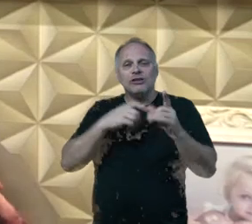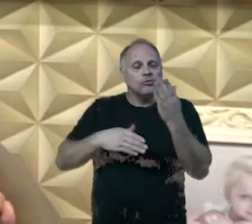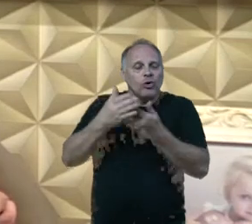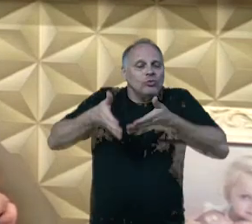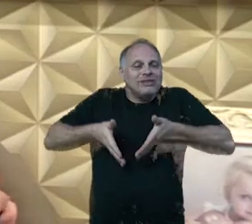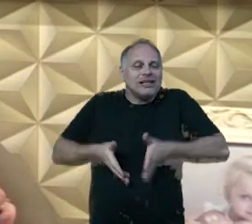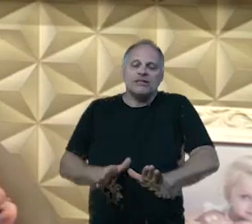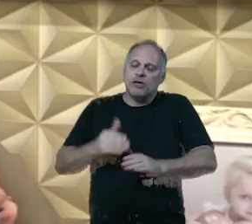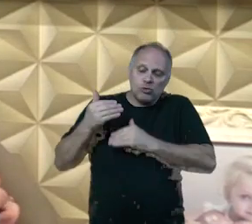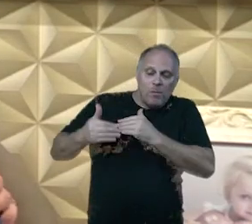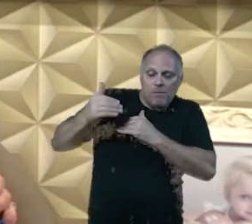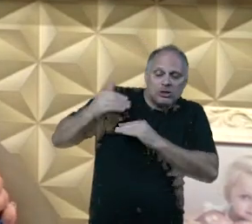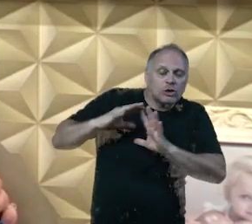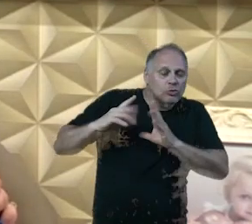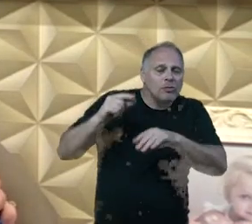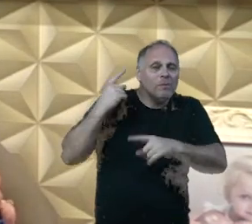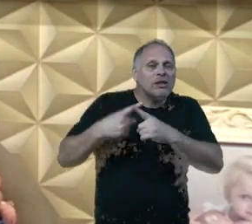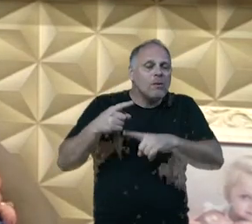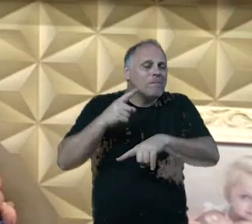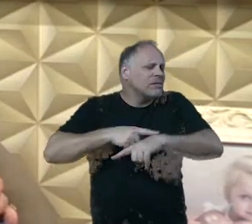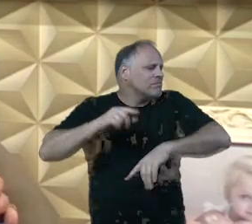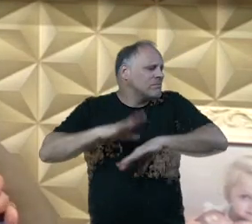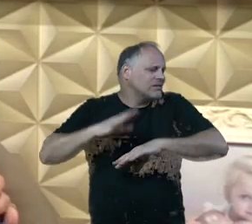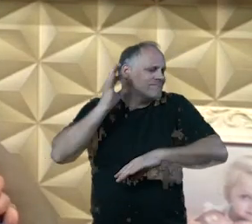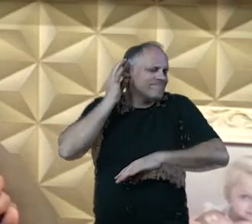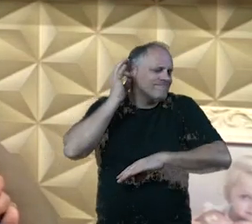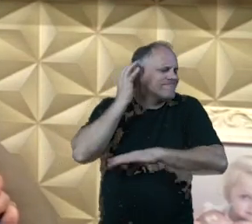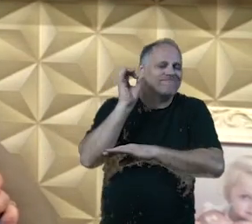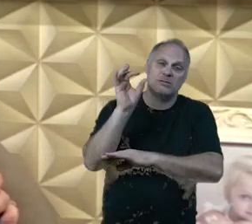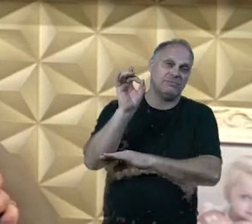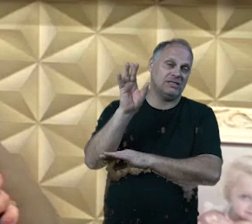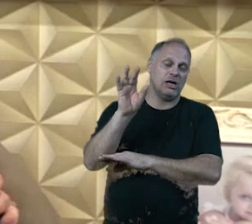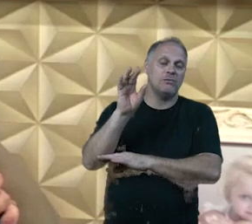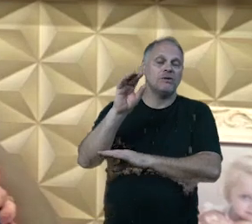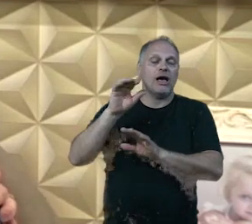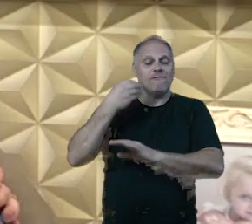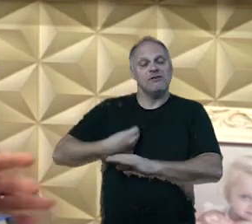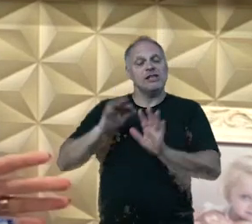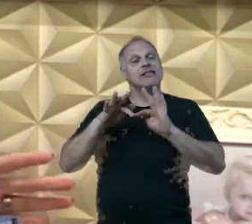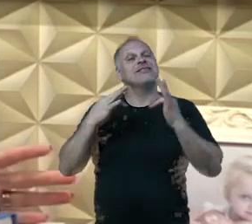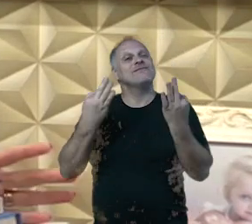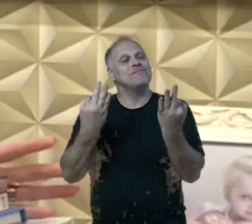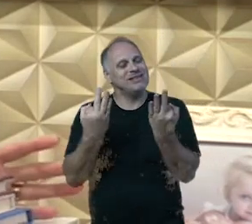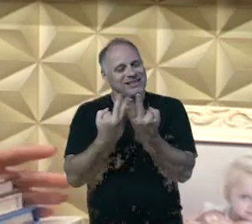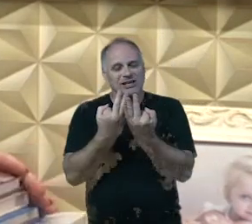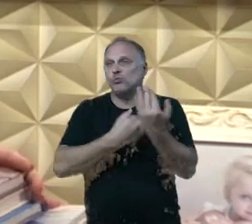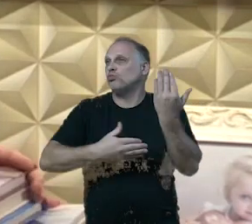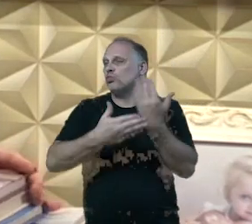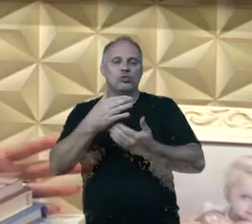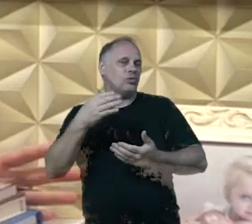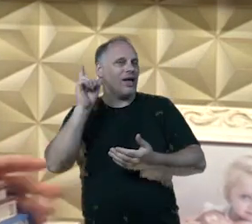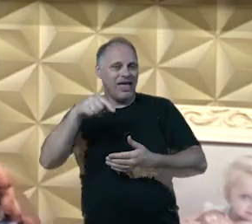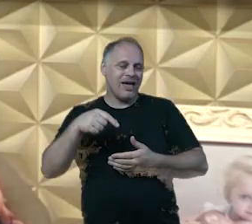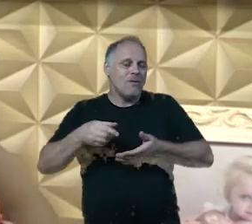um parto, um nascimento, que eu acho que é um momento mais sublime, assim, da vida de uma família e da vida como um todo, assim,